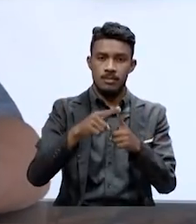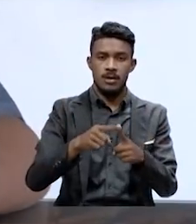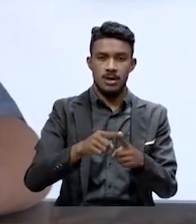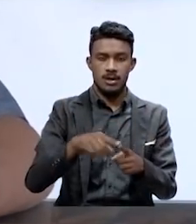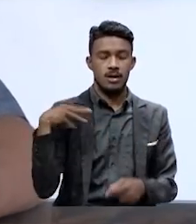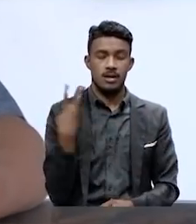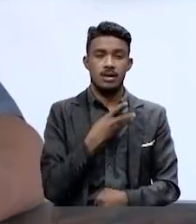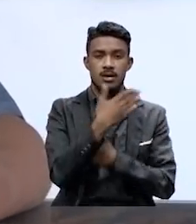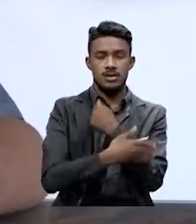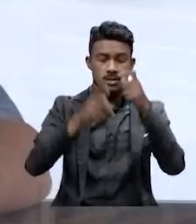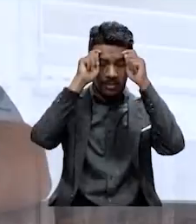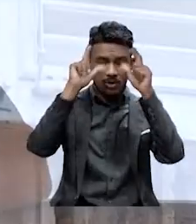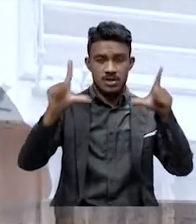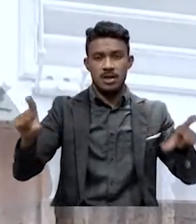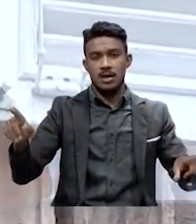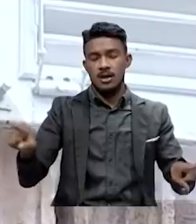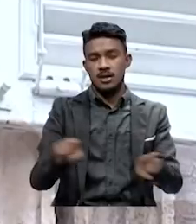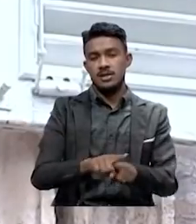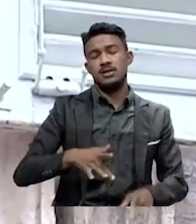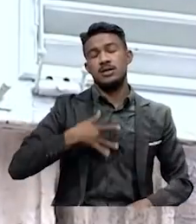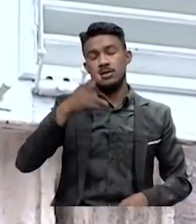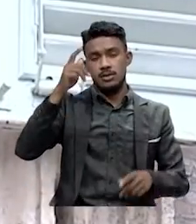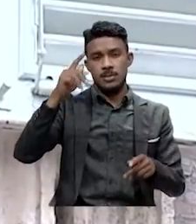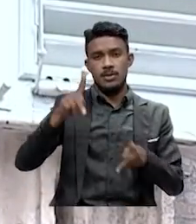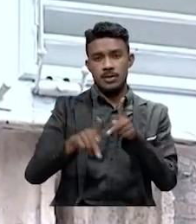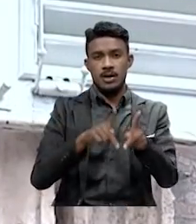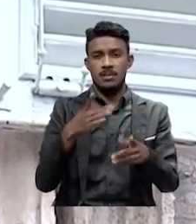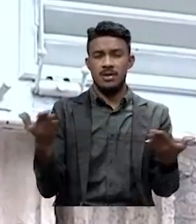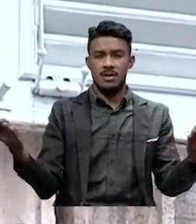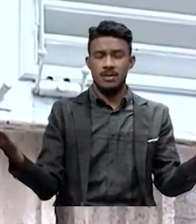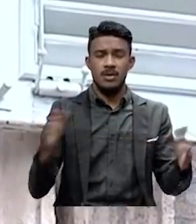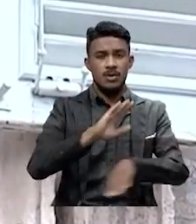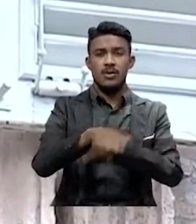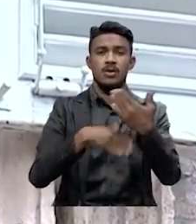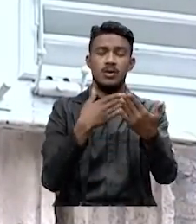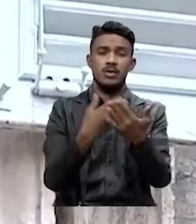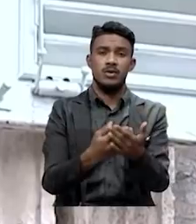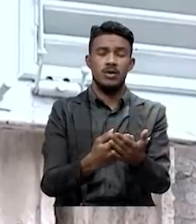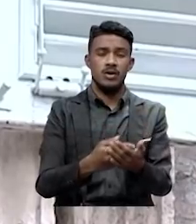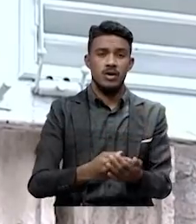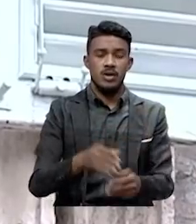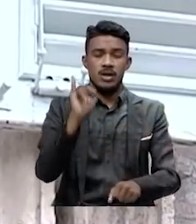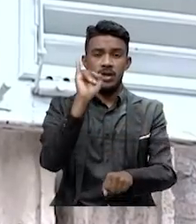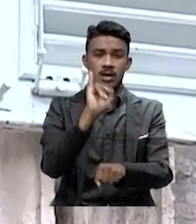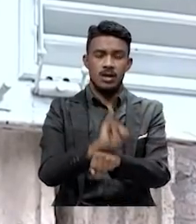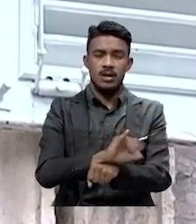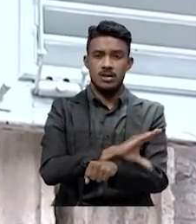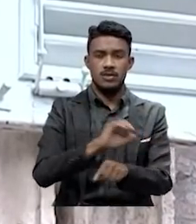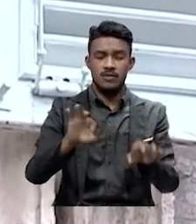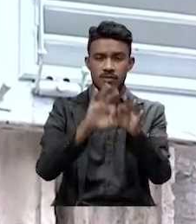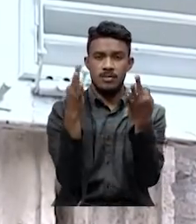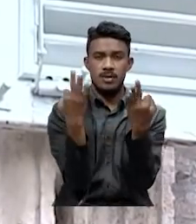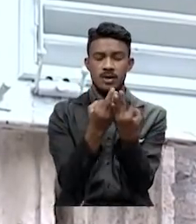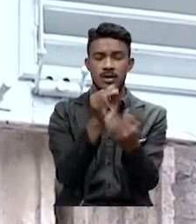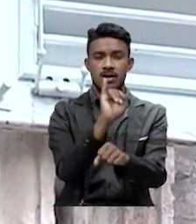muda sentimento pessoa, no sentimento nível congregação salesiana, na família salesiana, o look